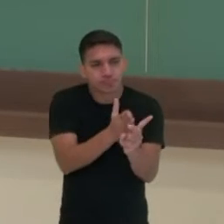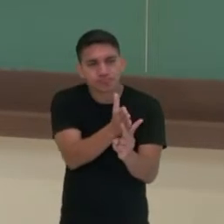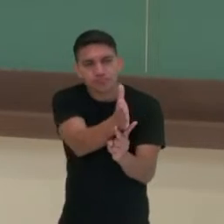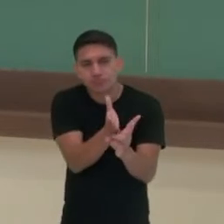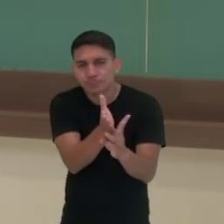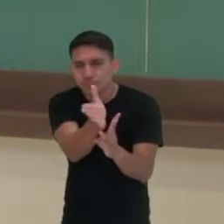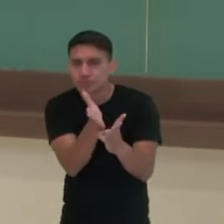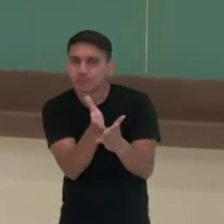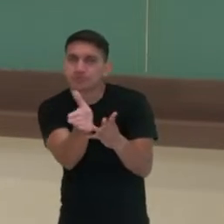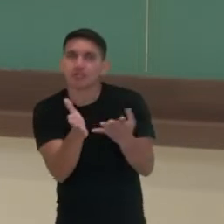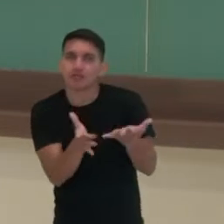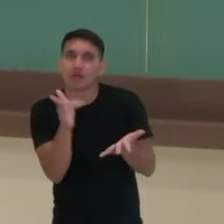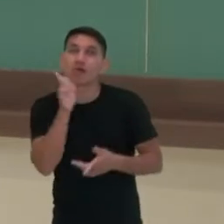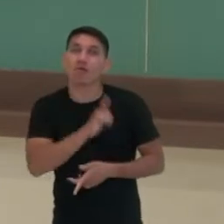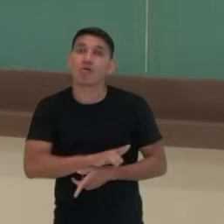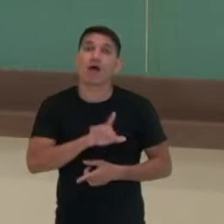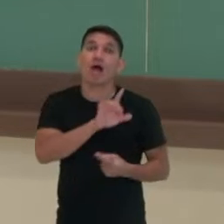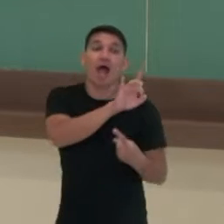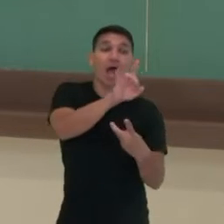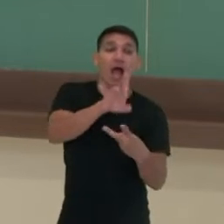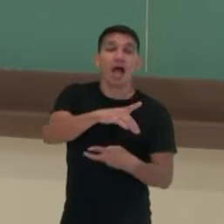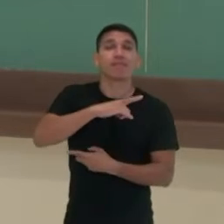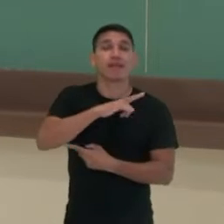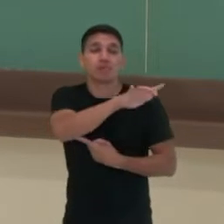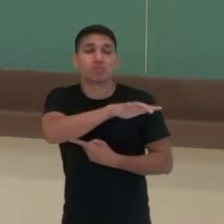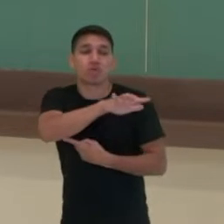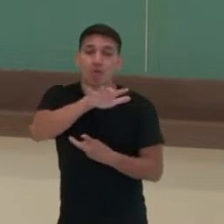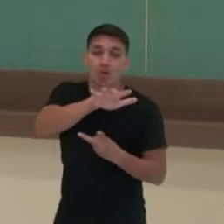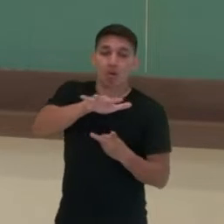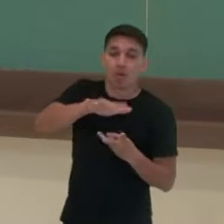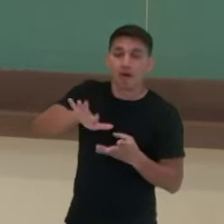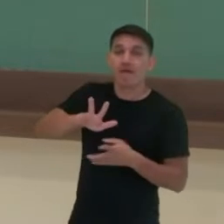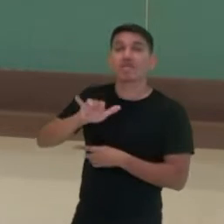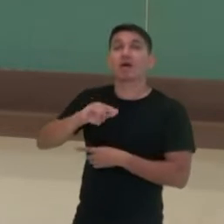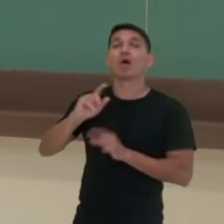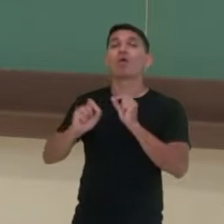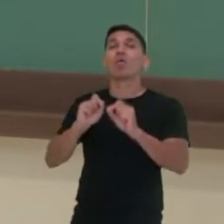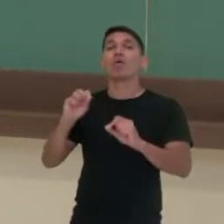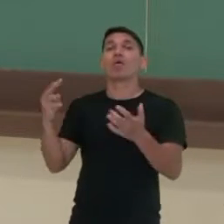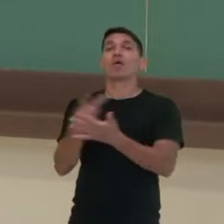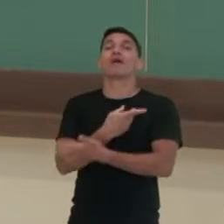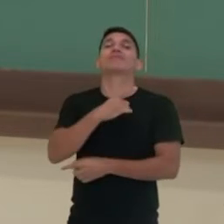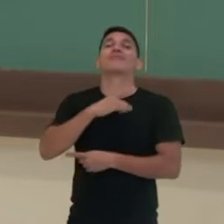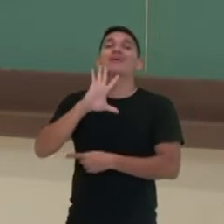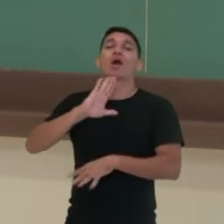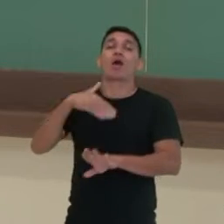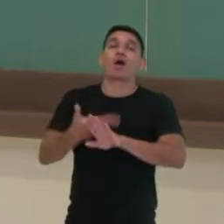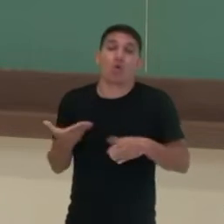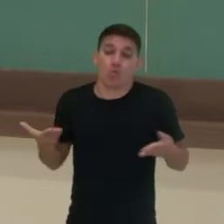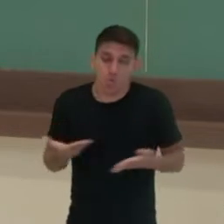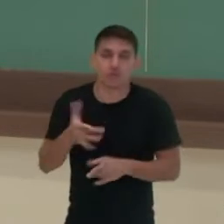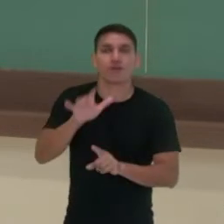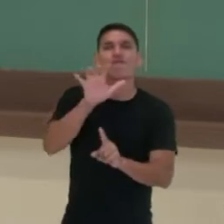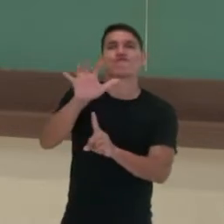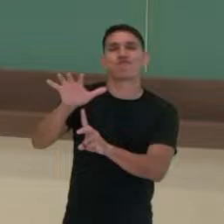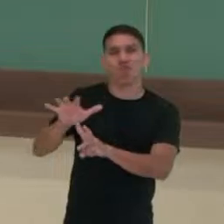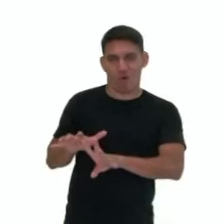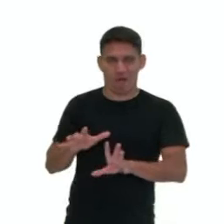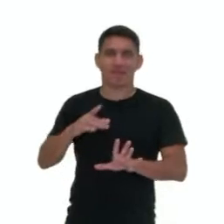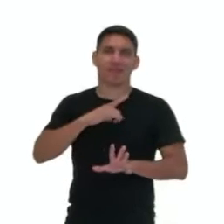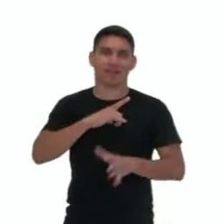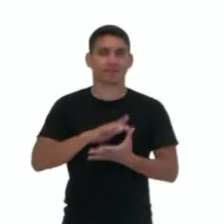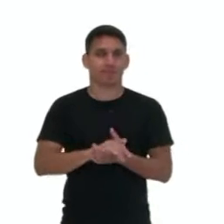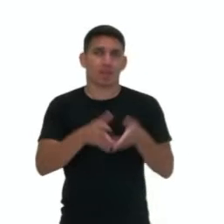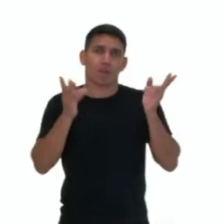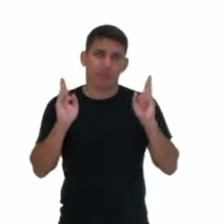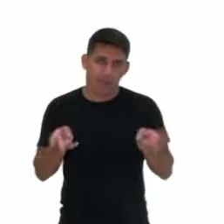uma delas, e cada uma delas teve um pouquinho de influência nas ginásticas que a gente encontra hoje. Tinham os mesmos